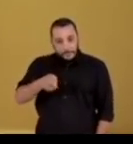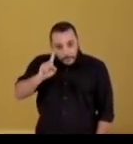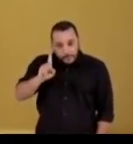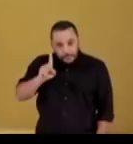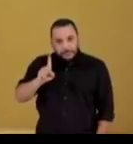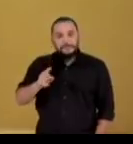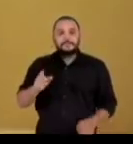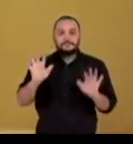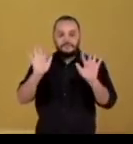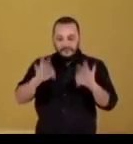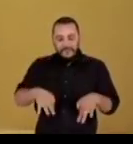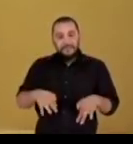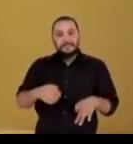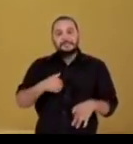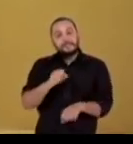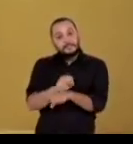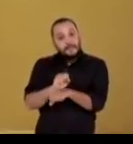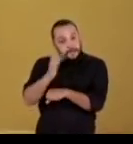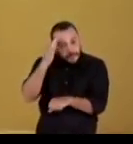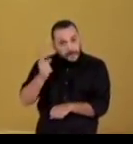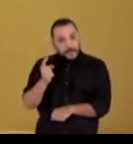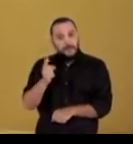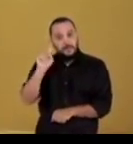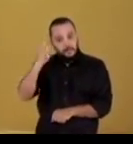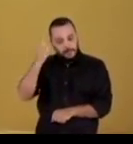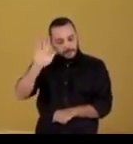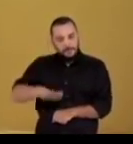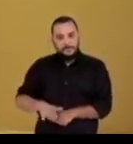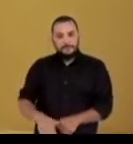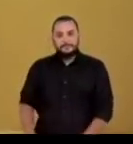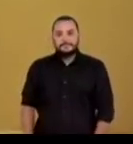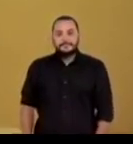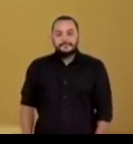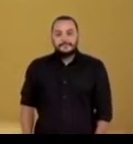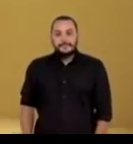bom. O JC não termina aqui. Eu te espero amanhã, à 1h da tarde. Até lá.